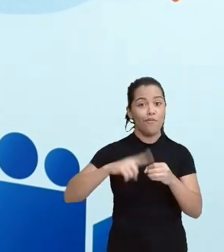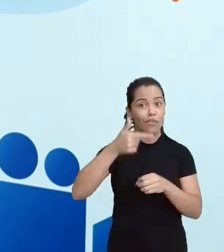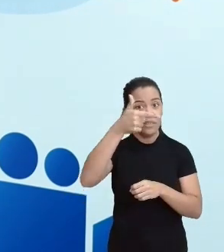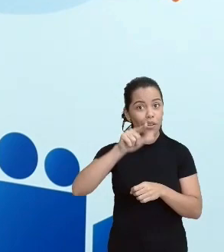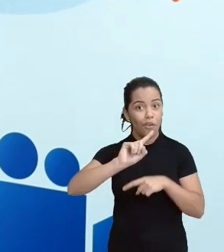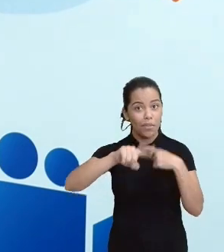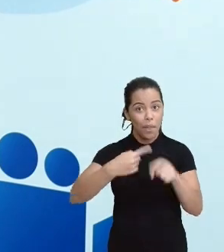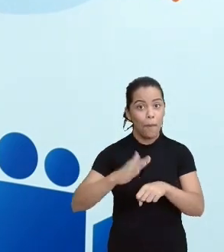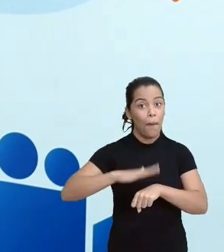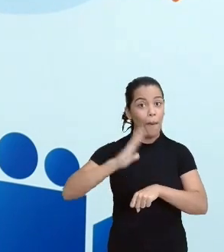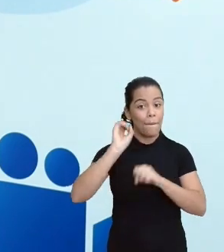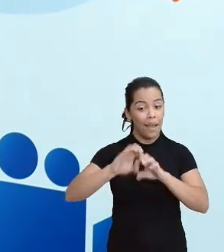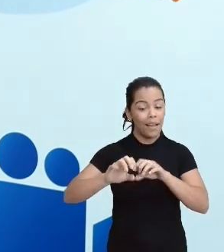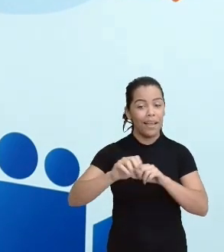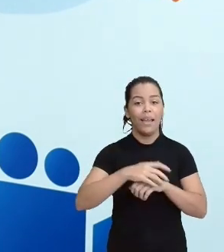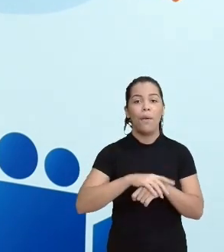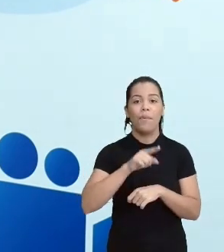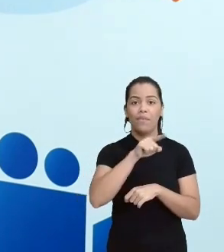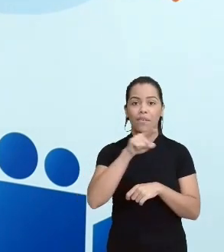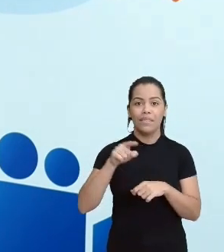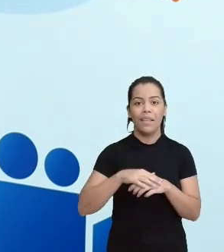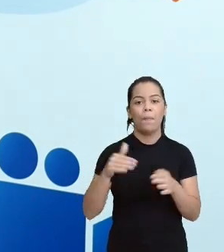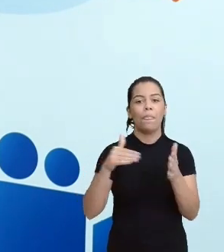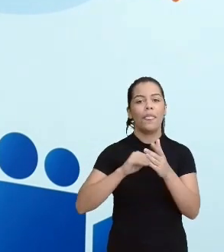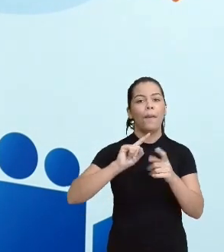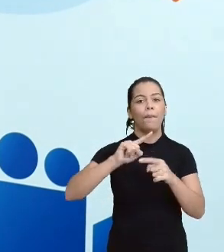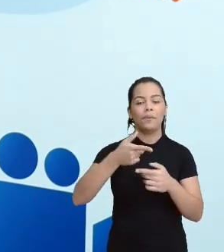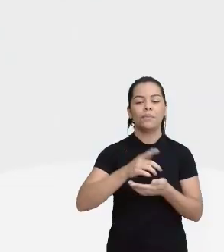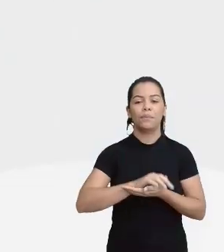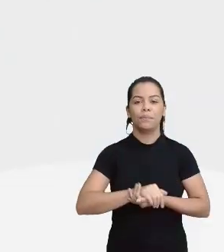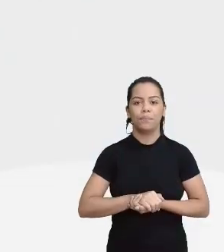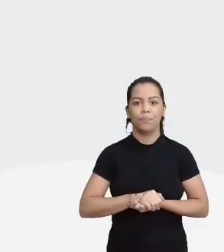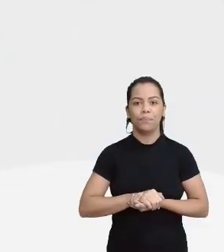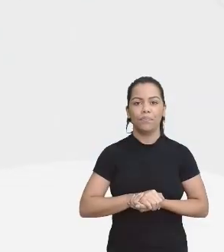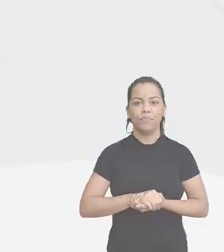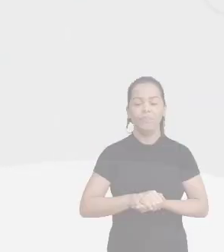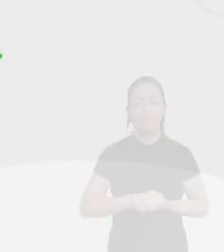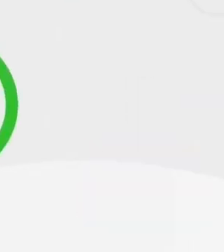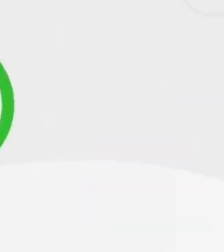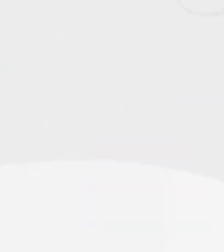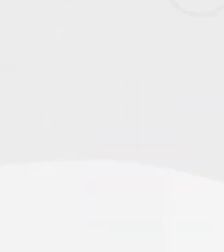com mais novidades do Educa Recife. Até já!